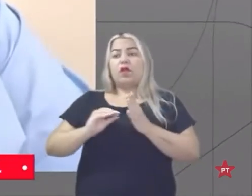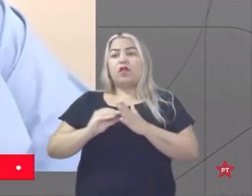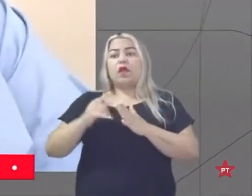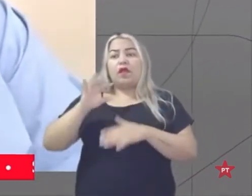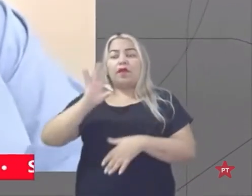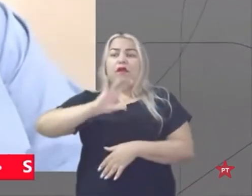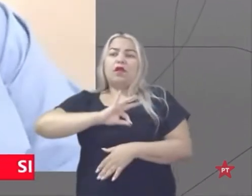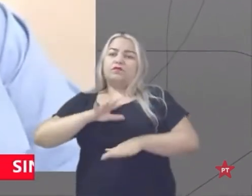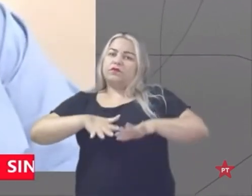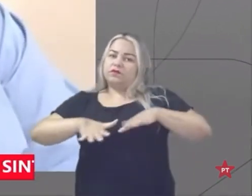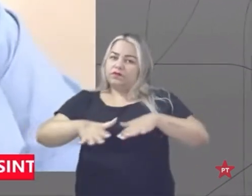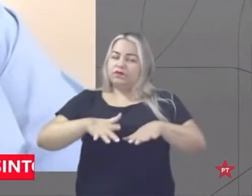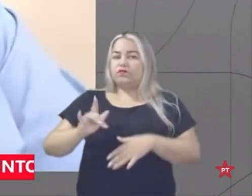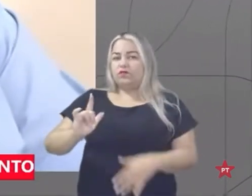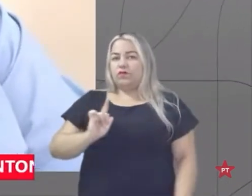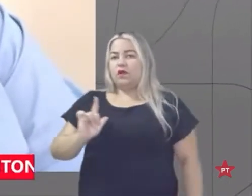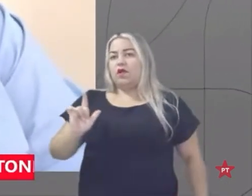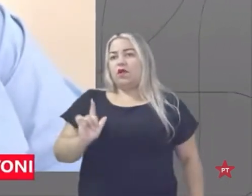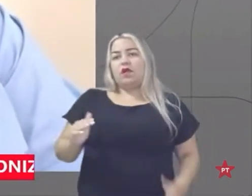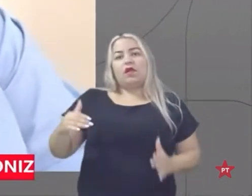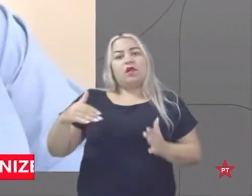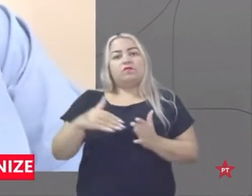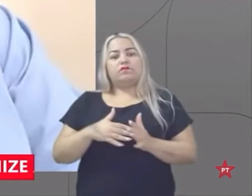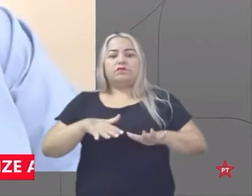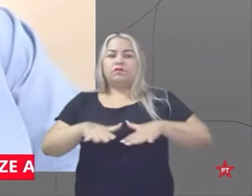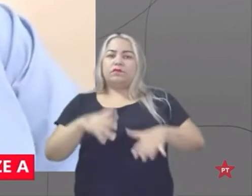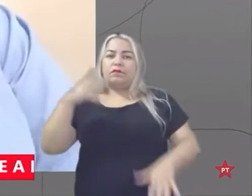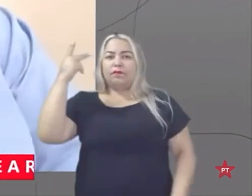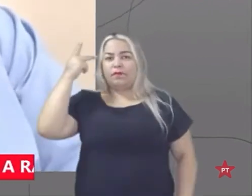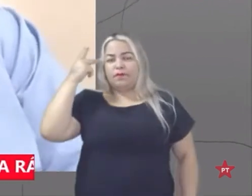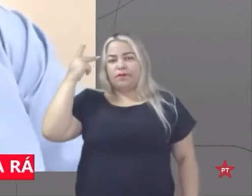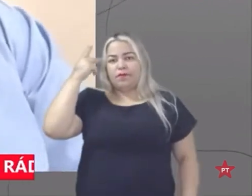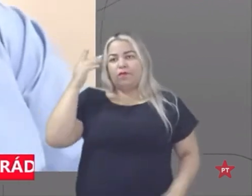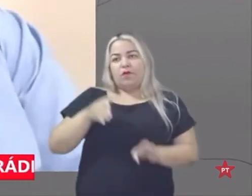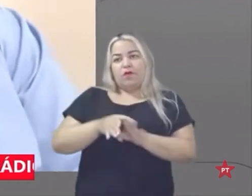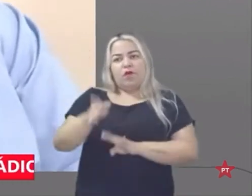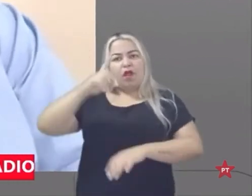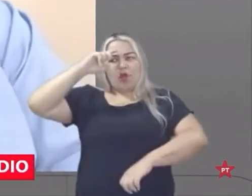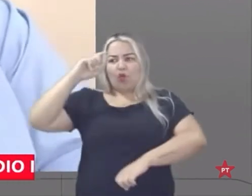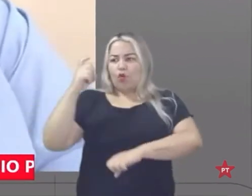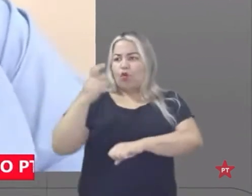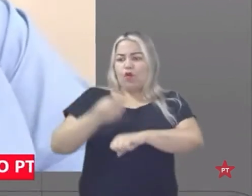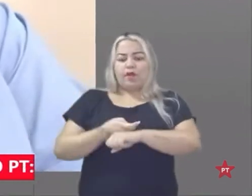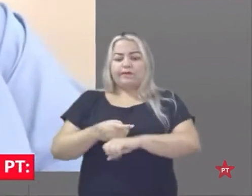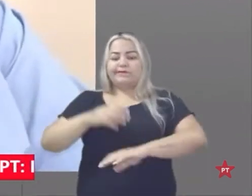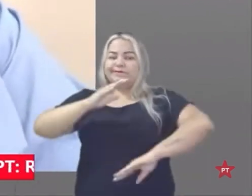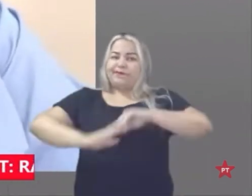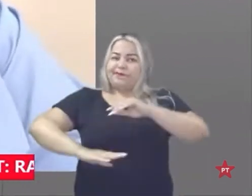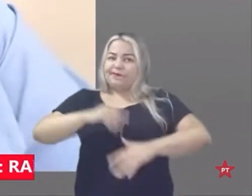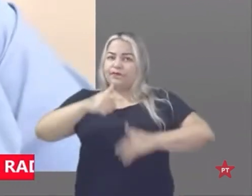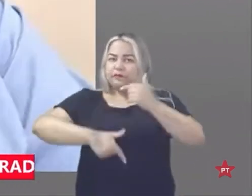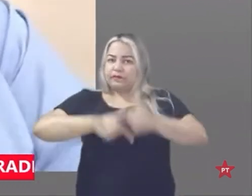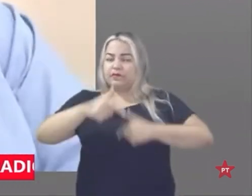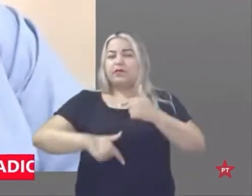duas movimentações que houveram no último período aqui no estado de São Paulo. Primeiro, uma orientação de dureza na ação da polícia. Nós